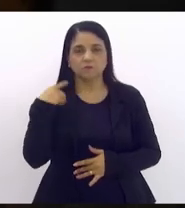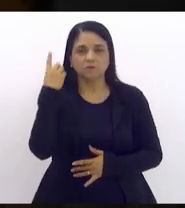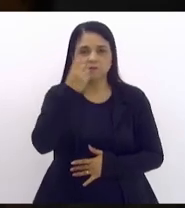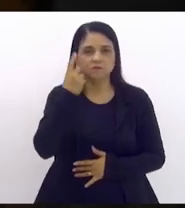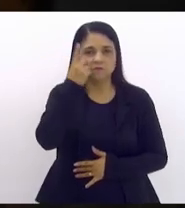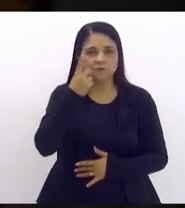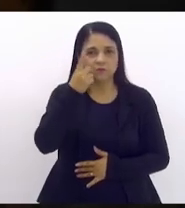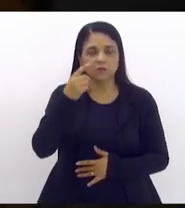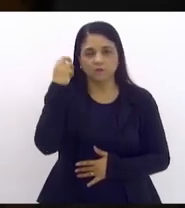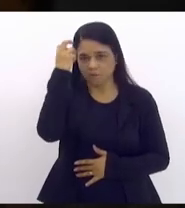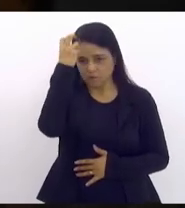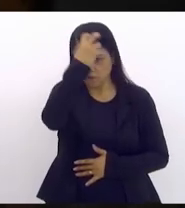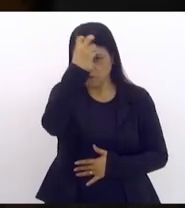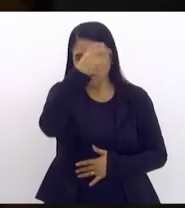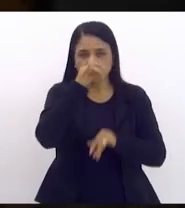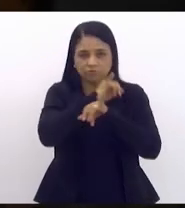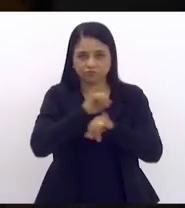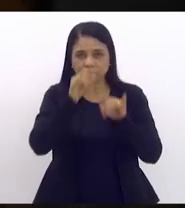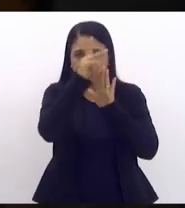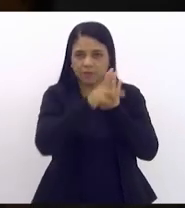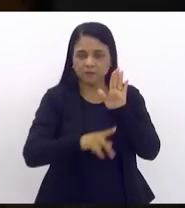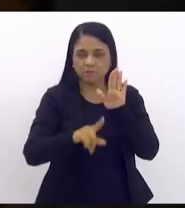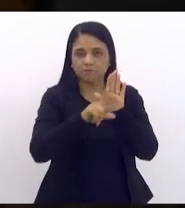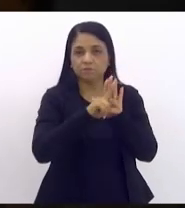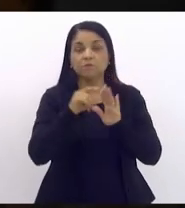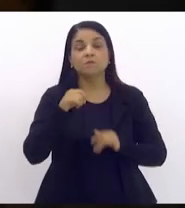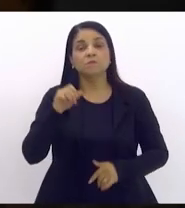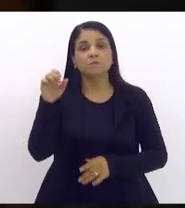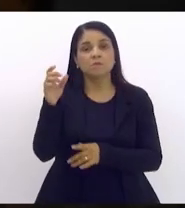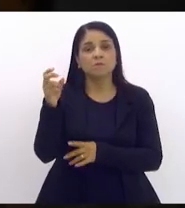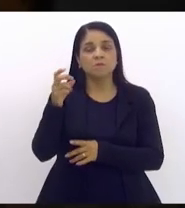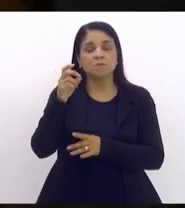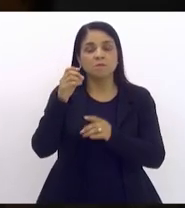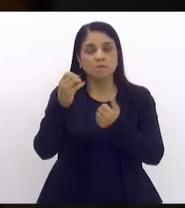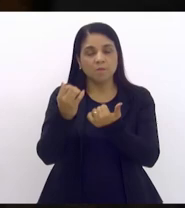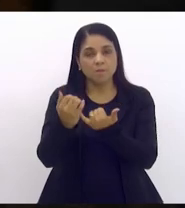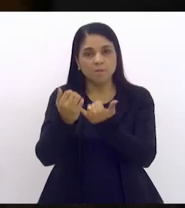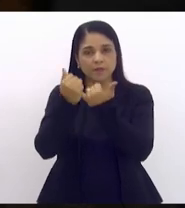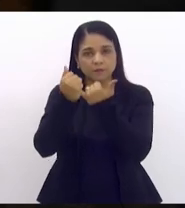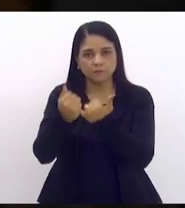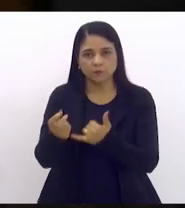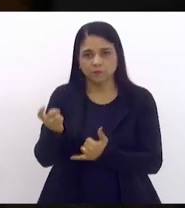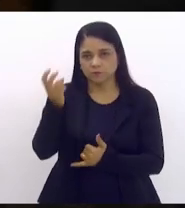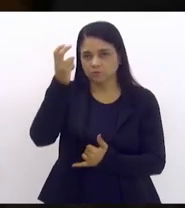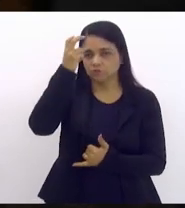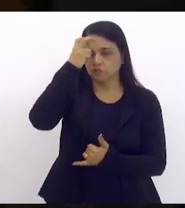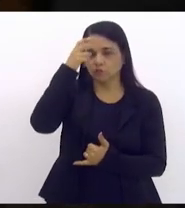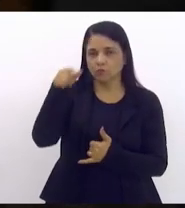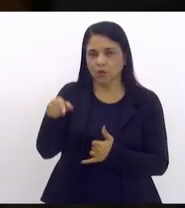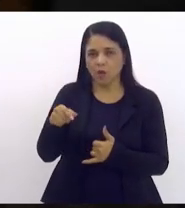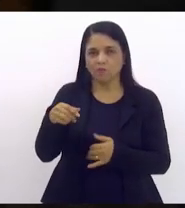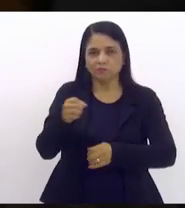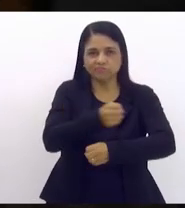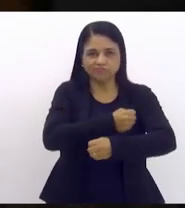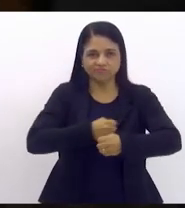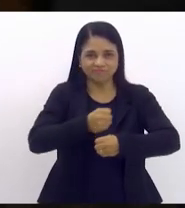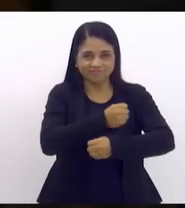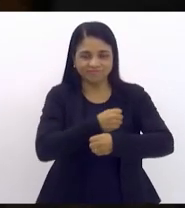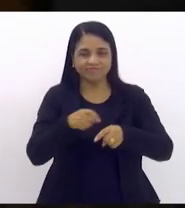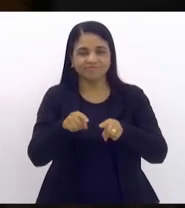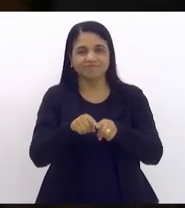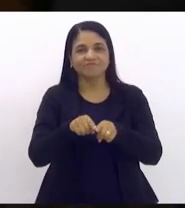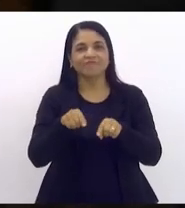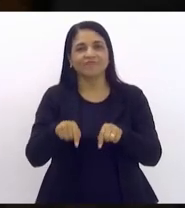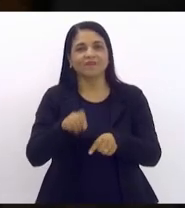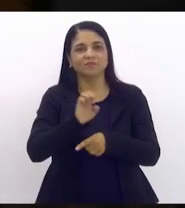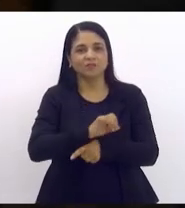deputada Verônica Lima, que declara como patrimônio histórico, cultural, turístico, gastronômico e imaterial do Estado do Rio de Janeiro, o